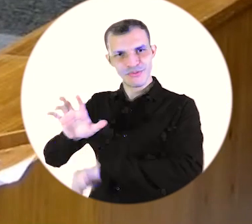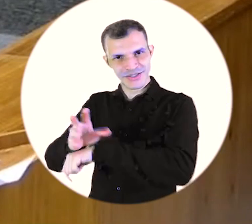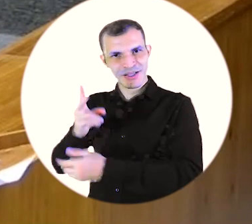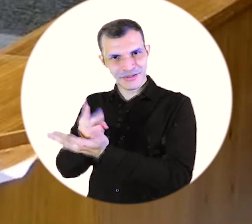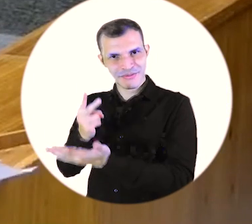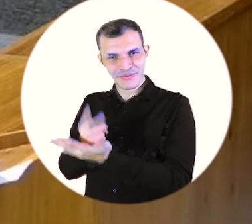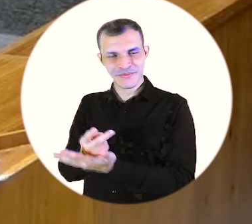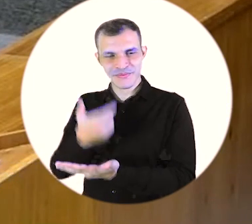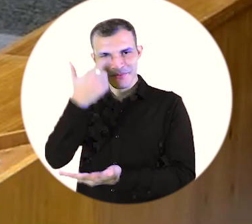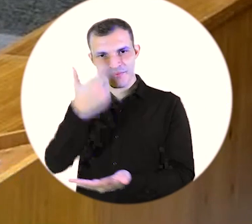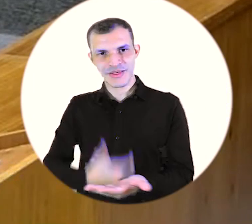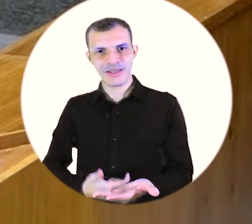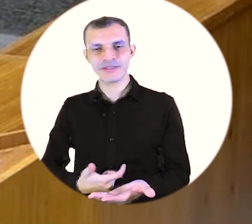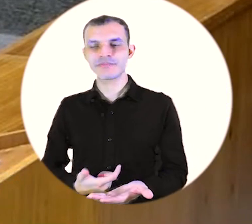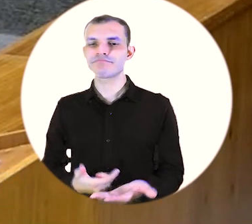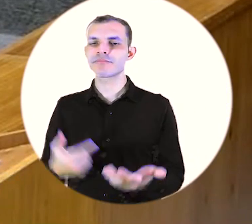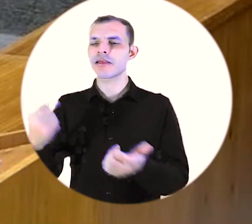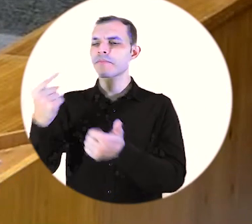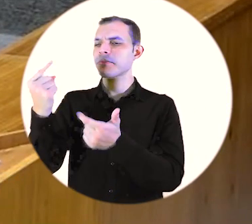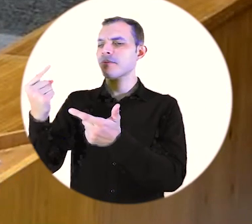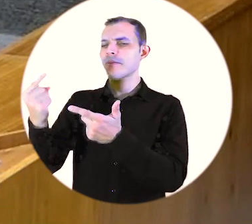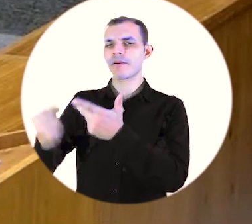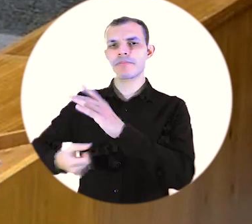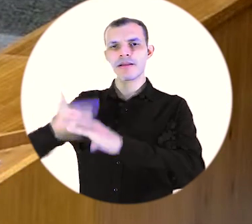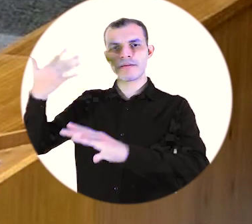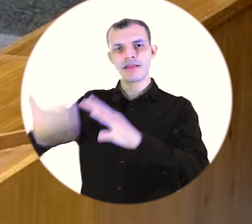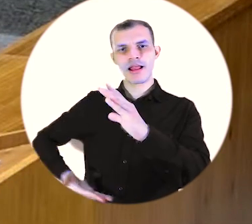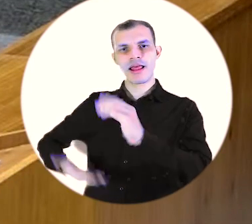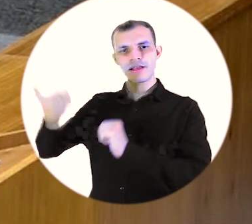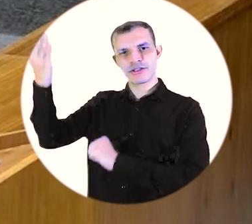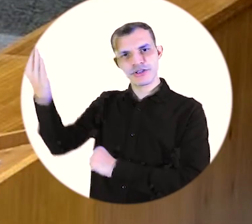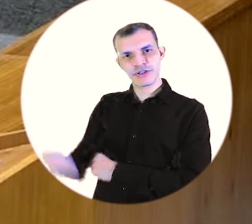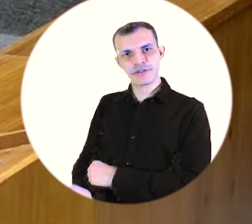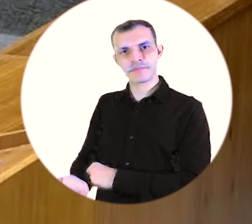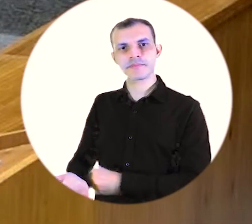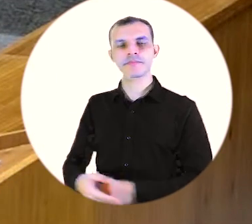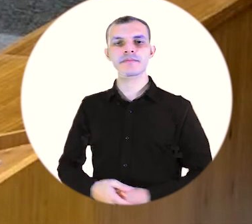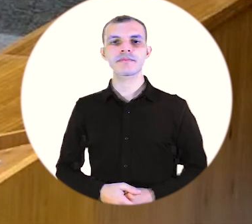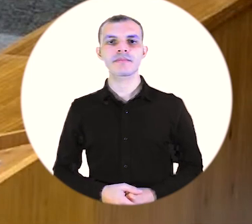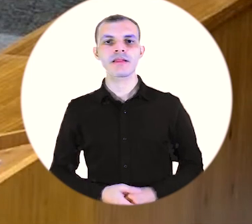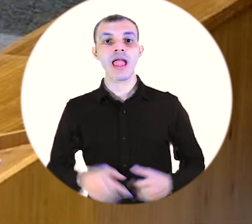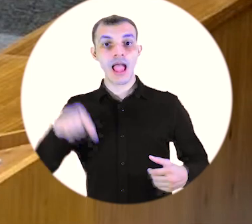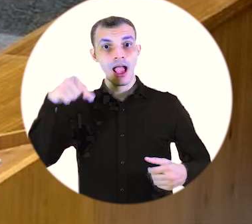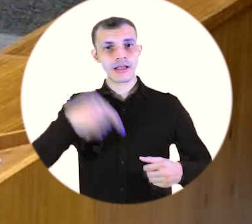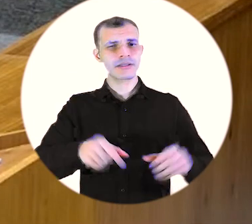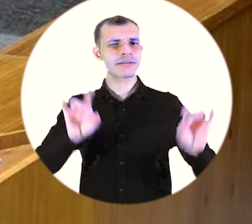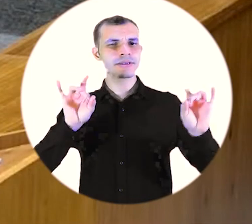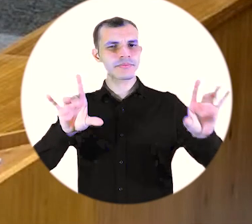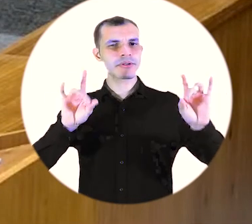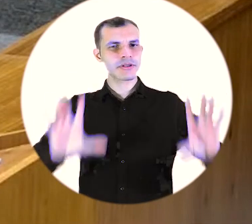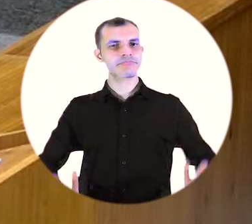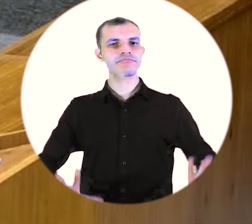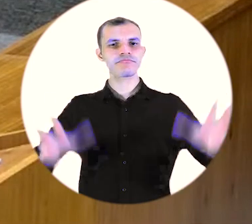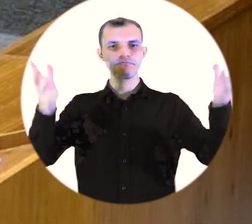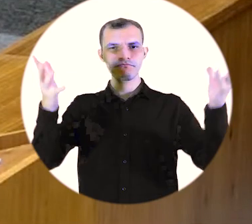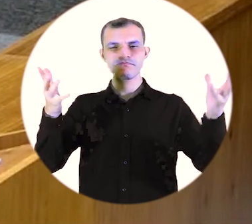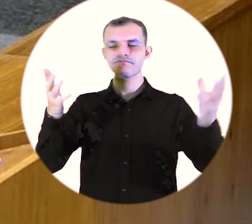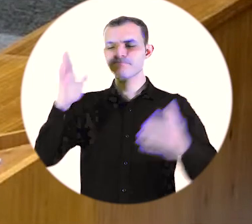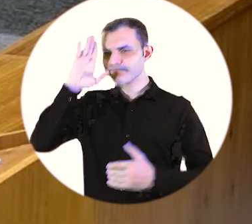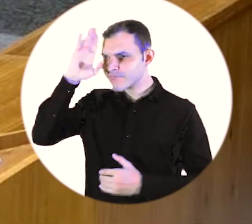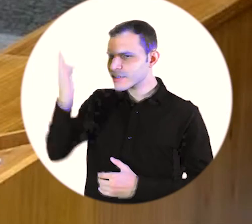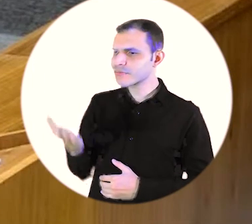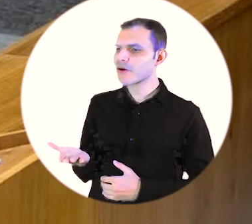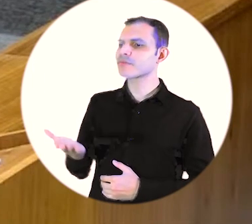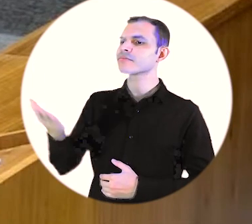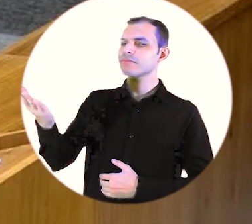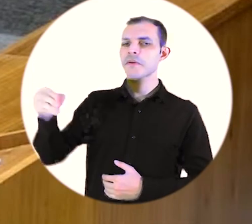que de todos os predicados de conhecimento público que carregam Vossa Excelência. Nessa solenidade, a gratidão permeia